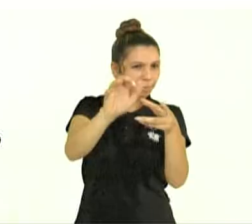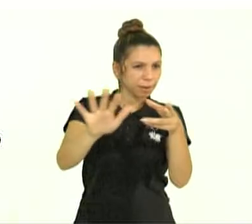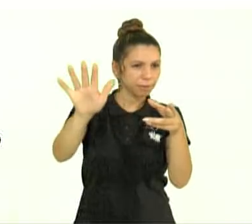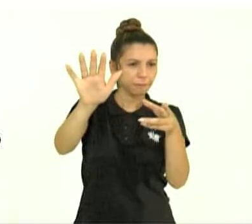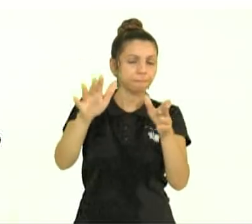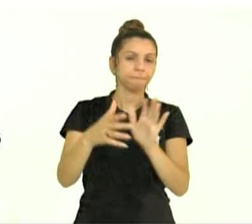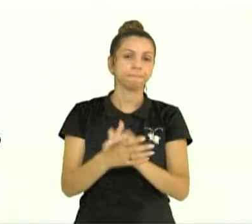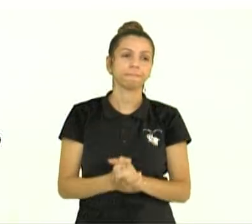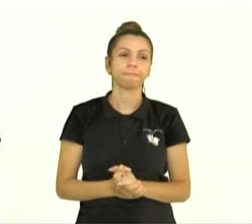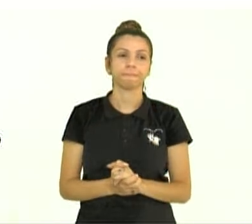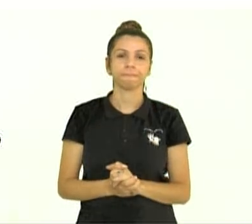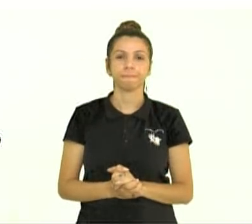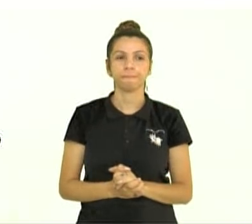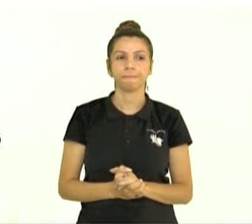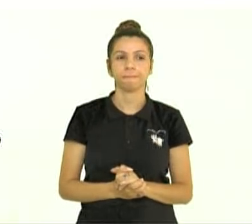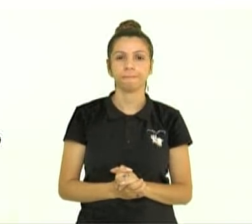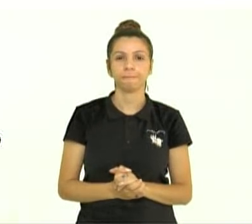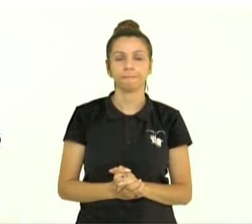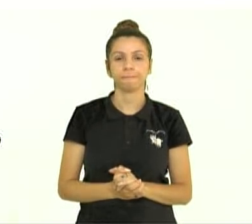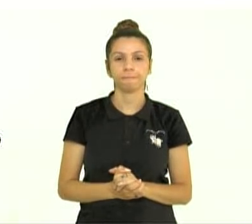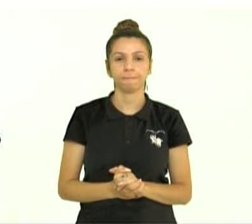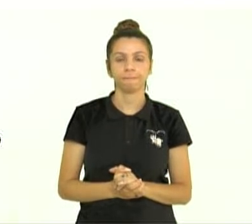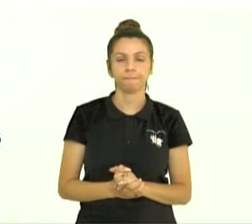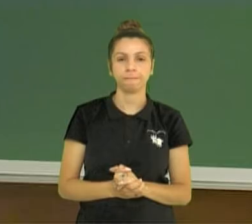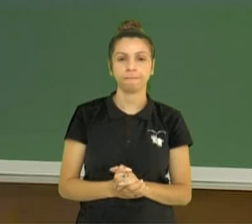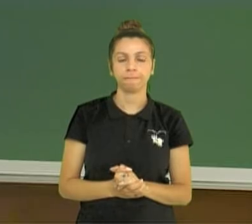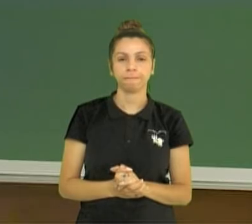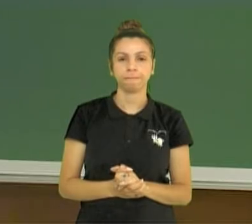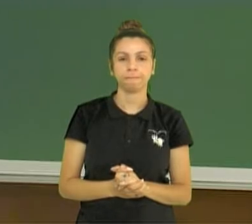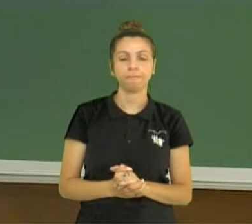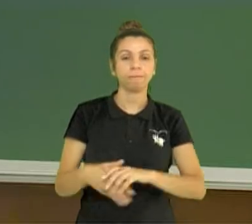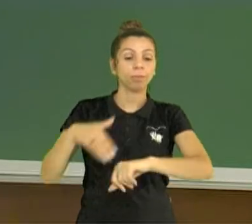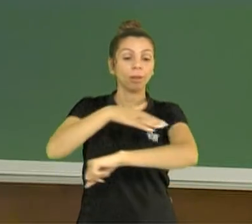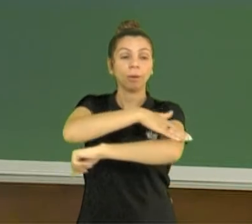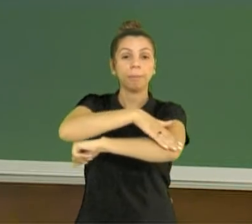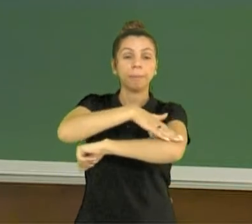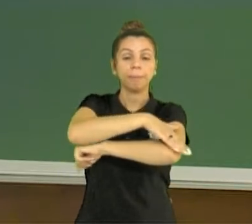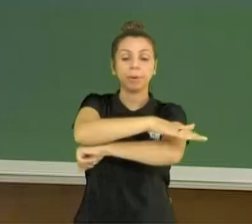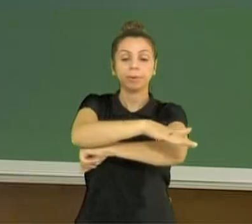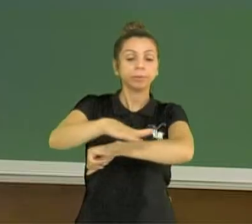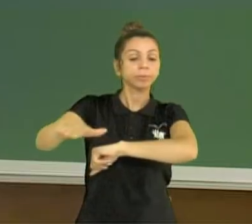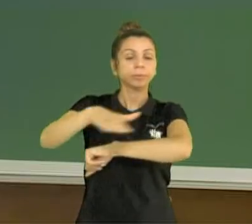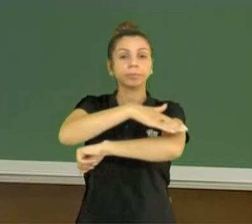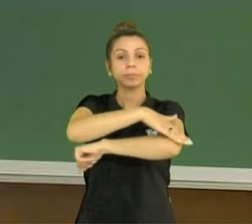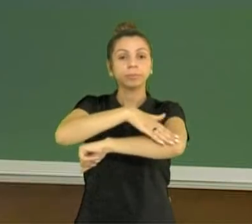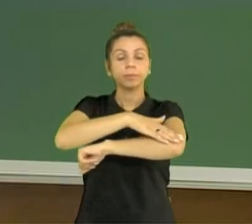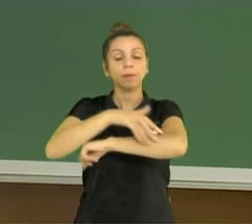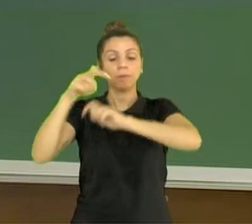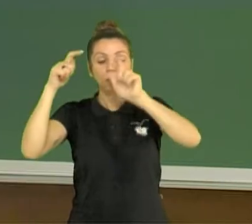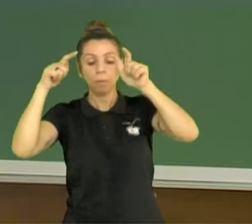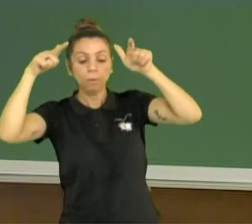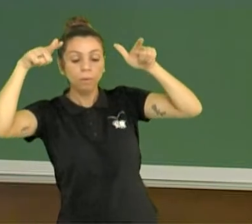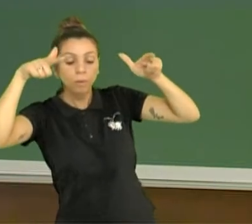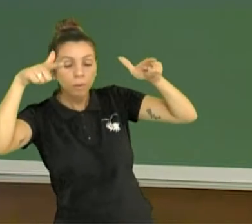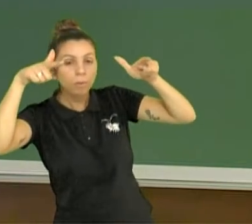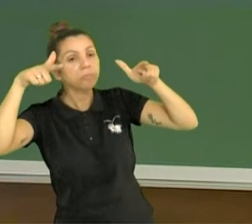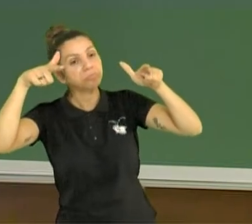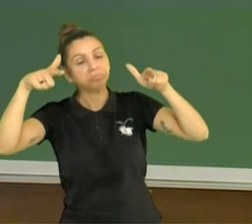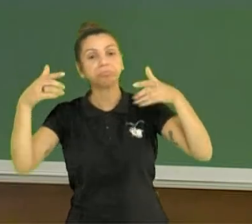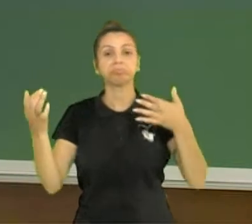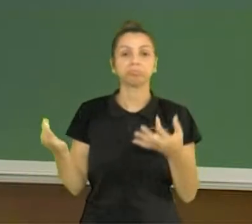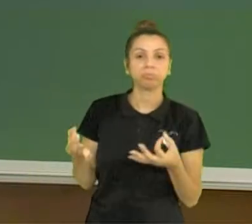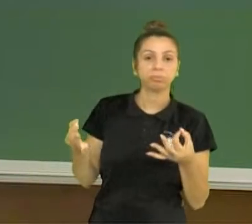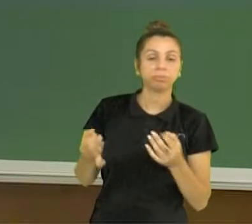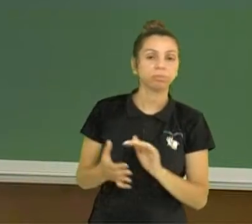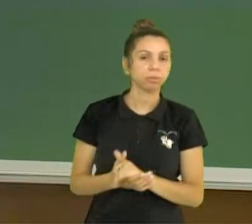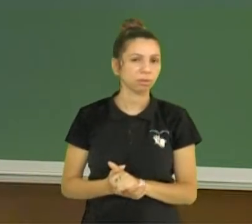Opa, então, aqui seria a praça que nós estamos vendo aqui nessa foto? Isso, professor, boa. Mas,